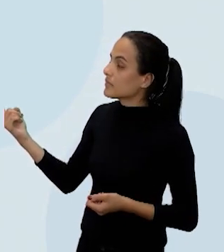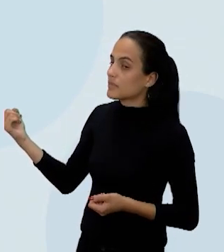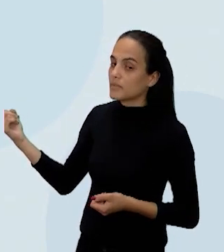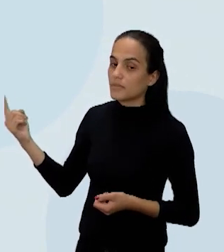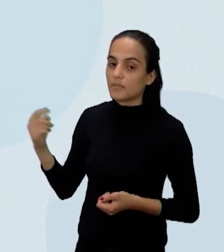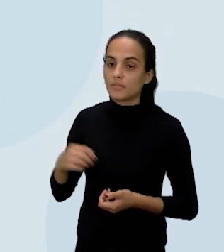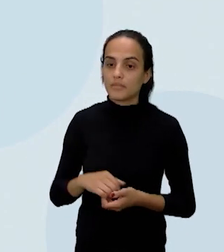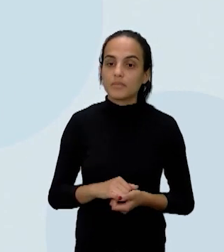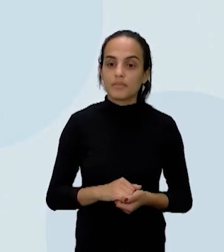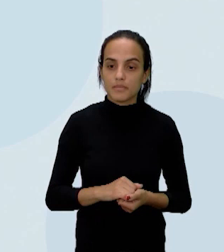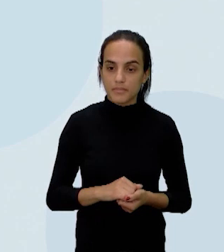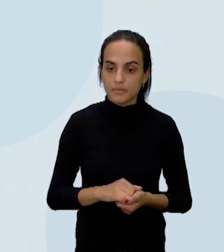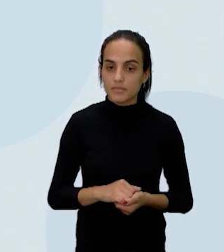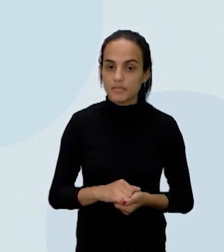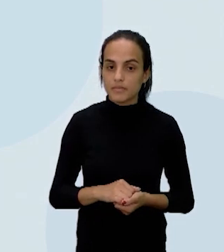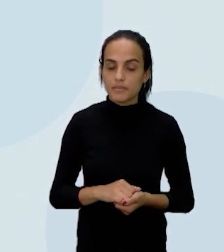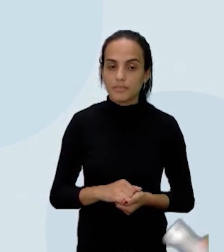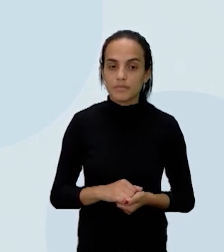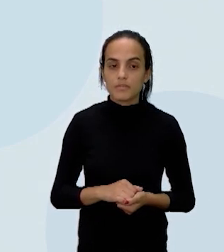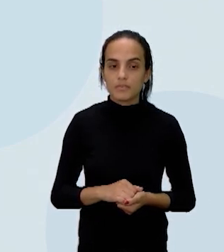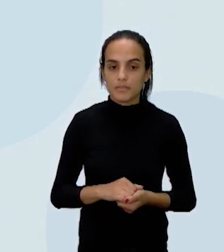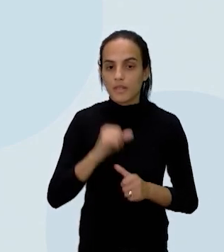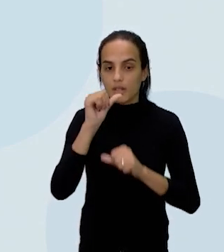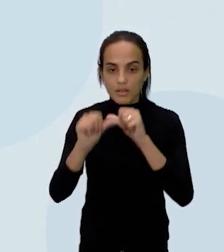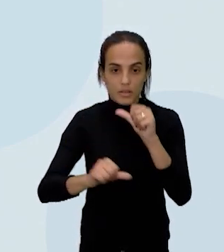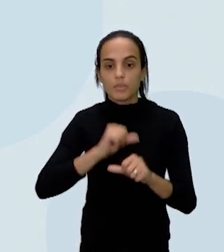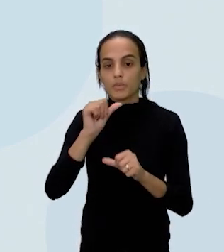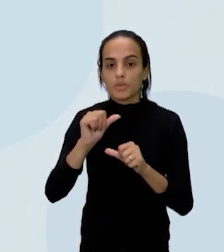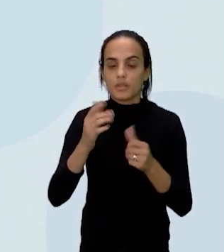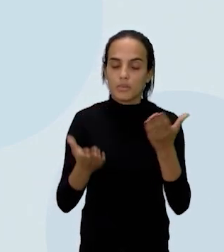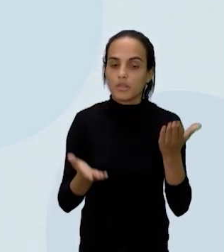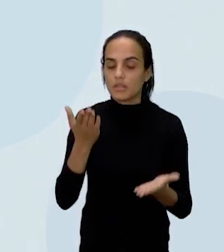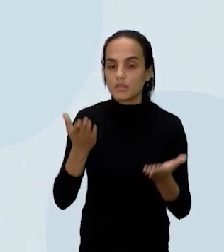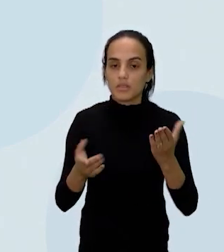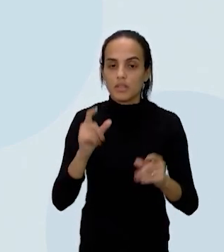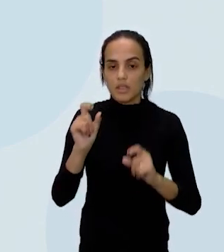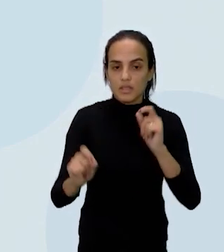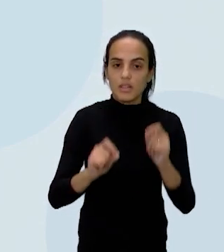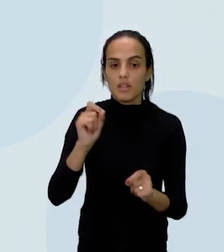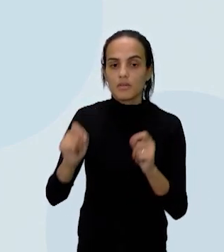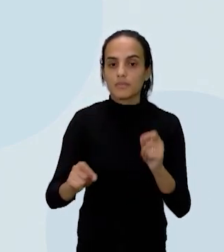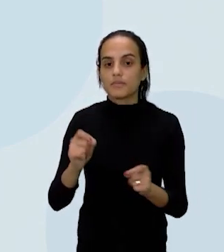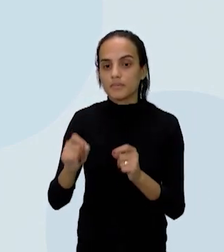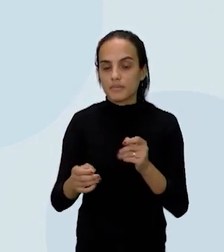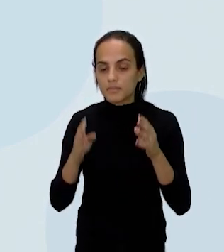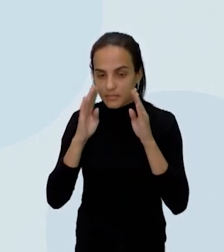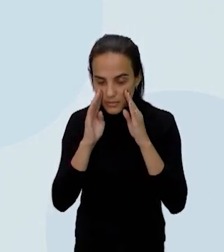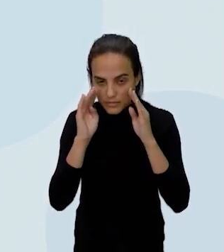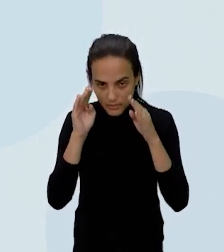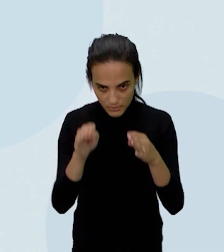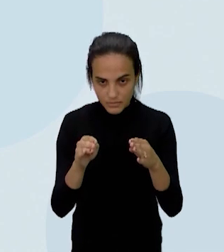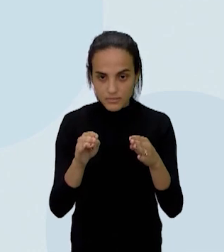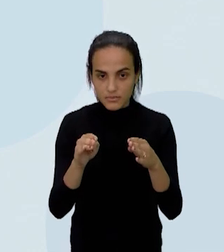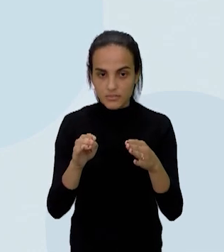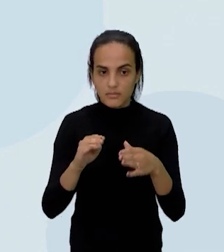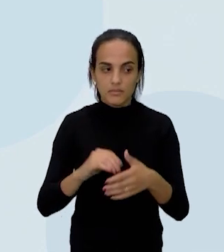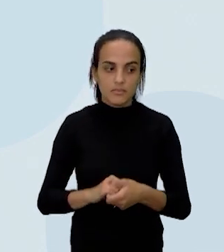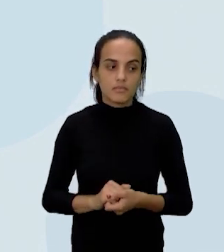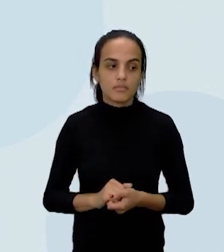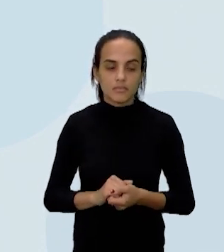vem outro fator que altera o equilíbrio, que é a concentração. A concentração